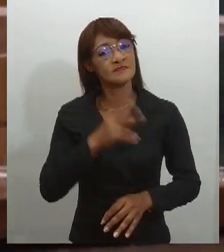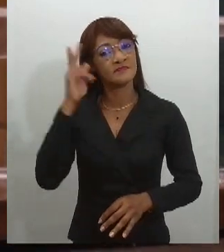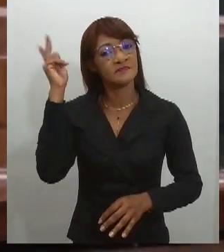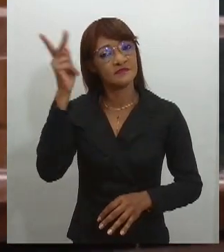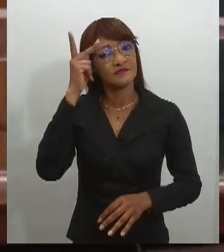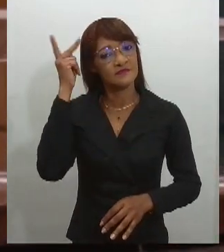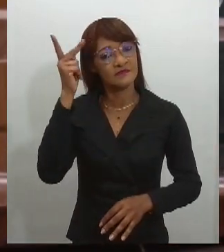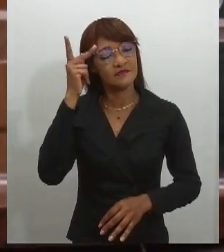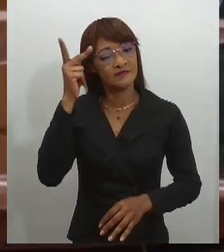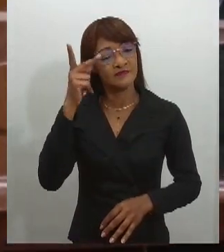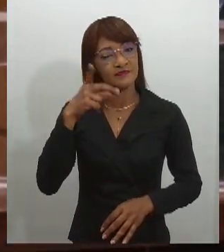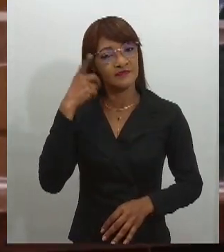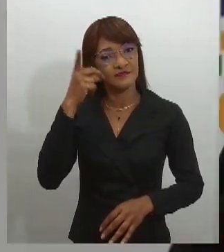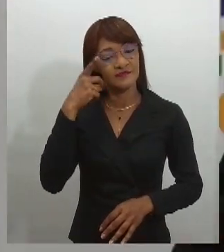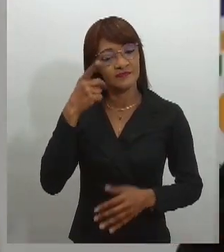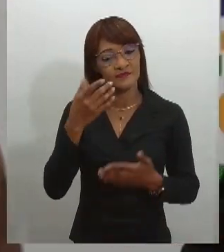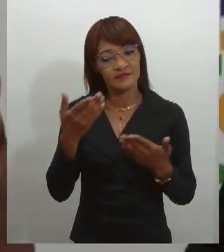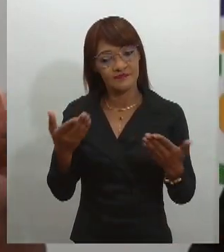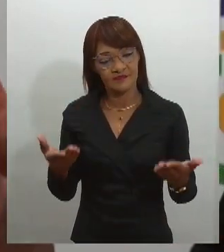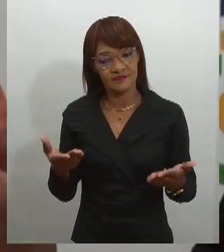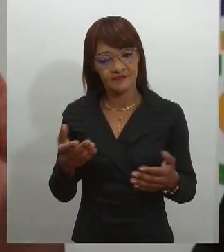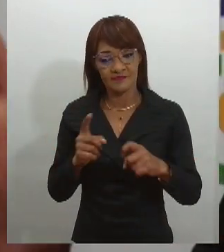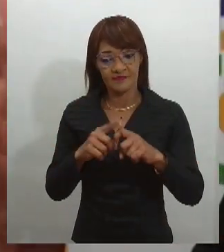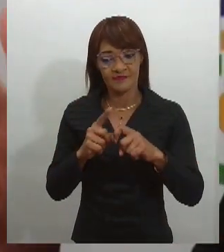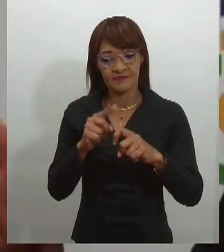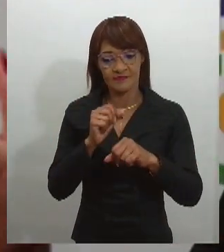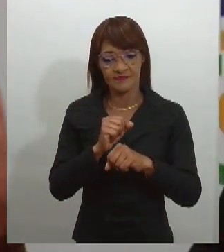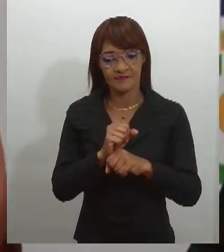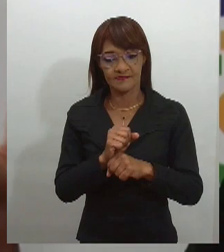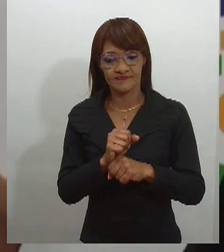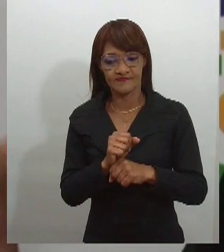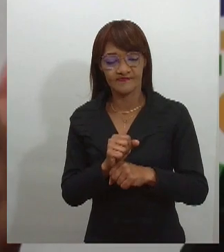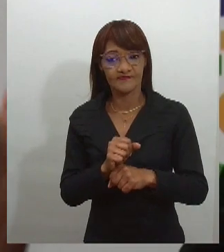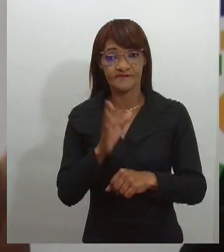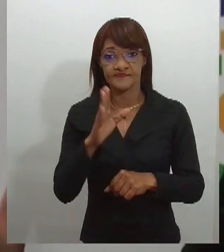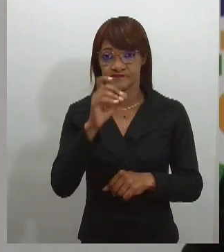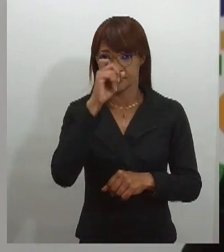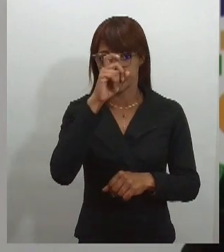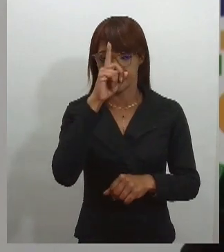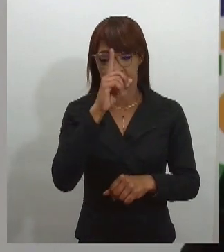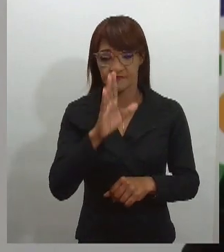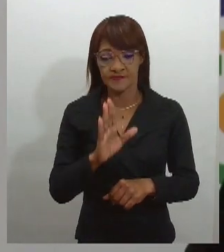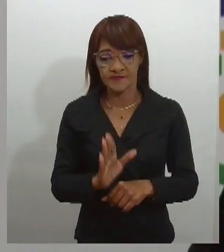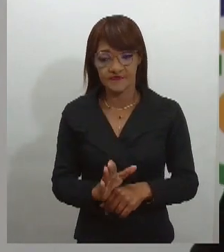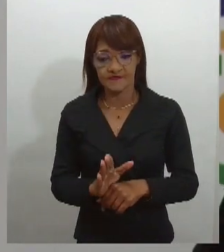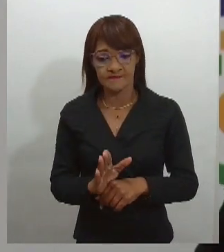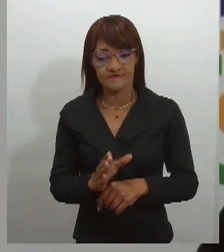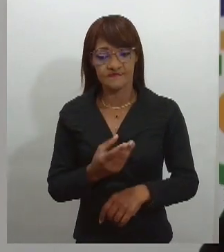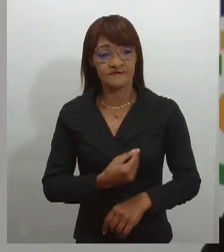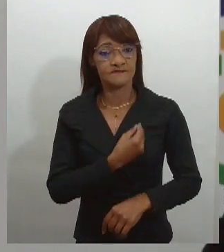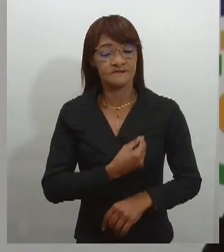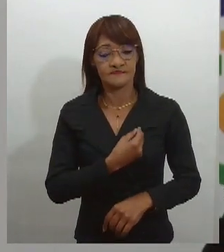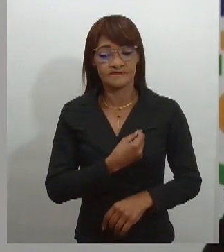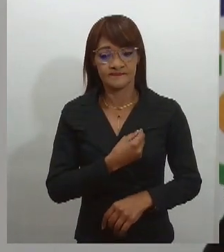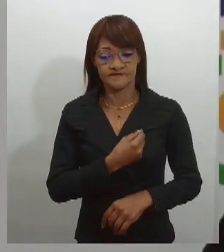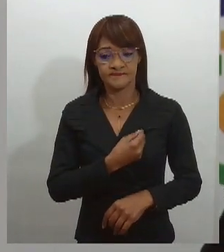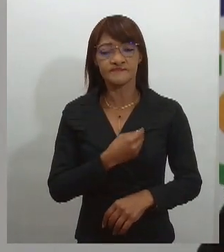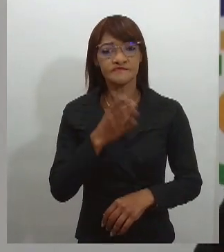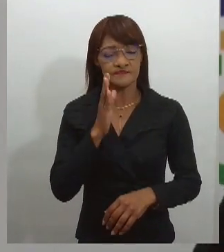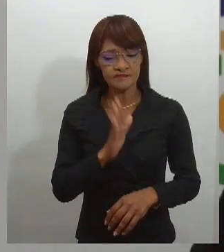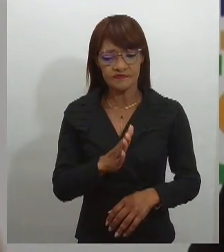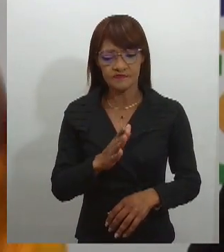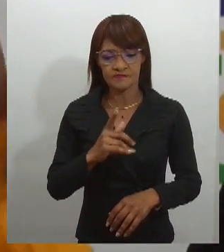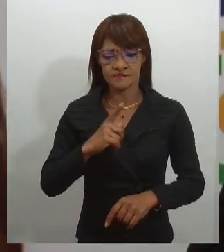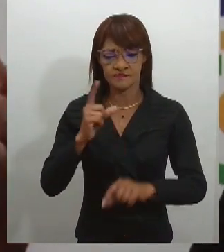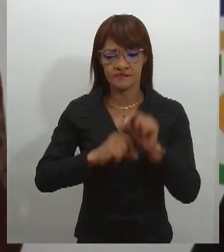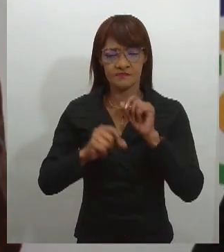quando atuou como médica. Foi um hospital que eu cheguei a passar lá dentro. Na época teve um temporal em Nossa Senhora